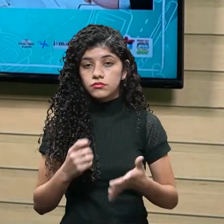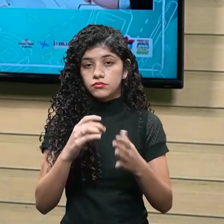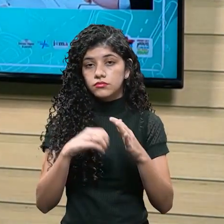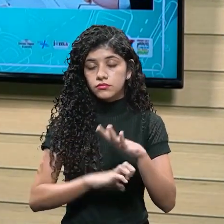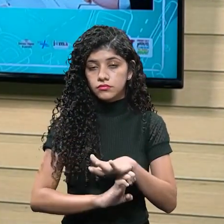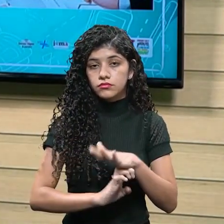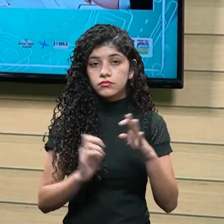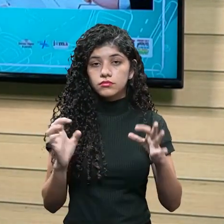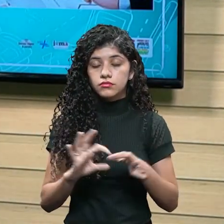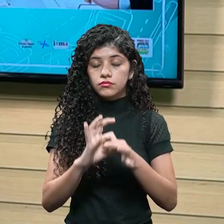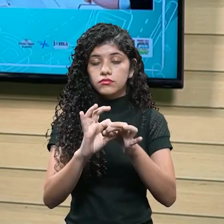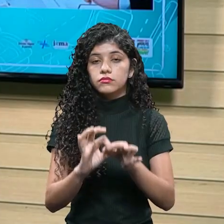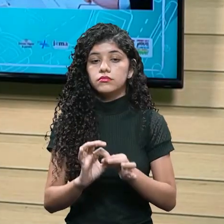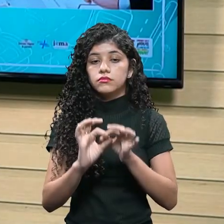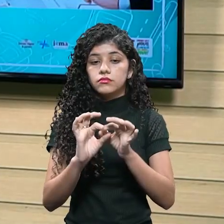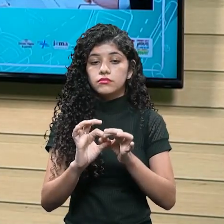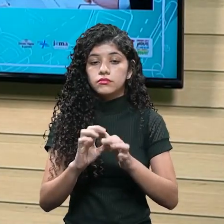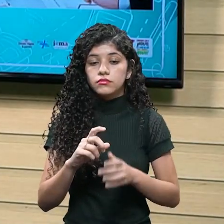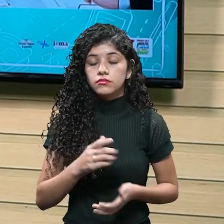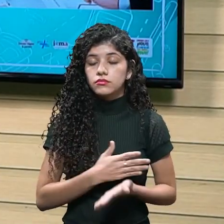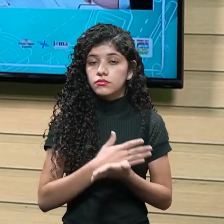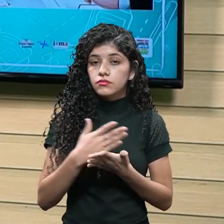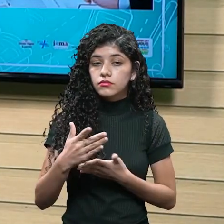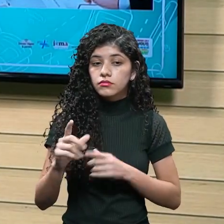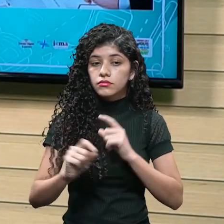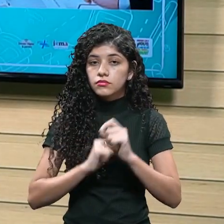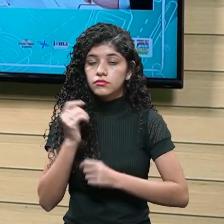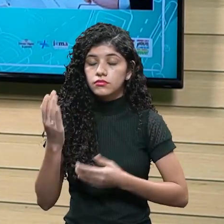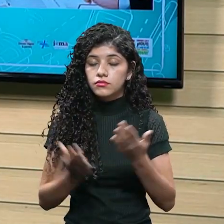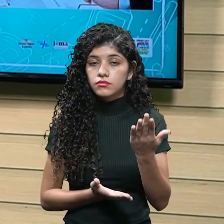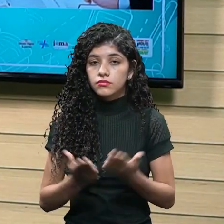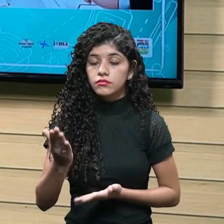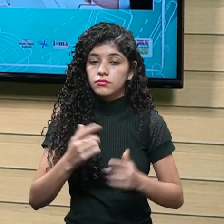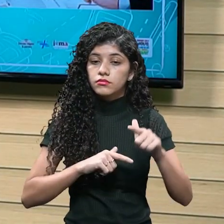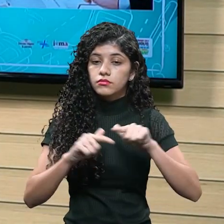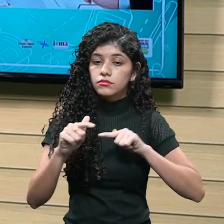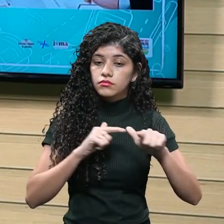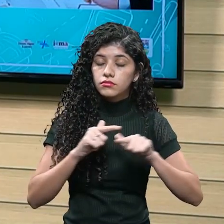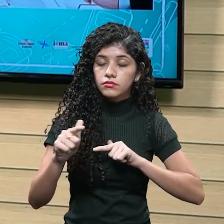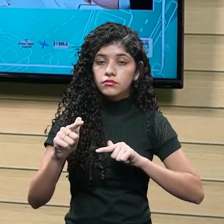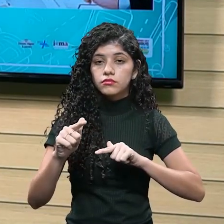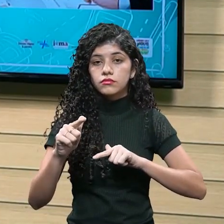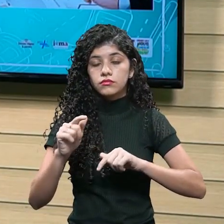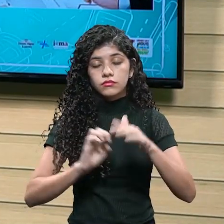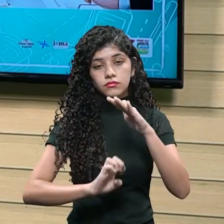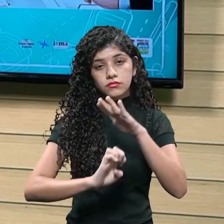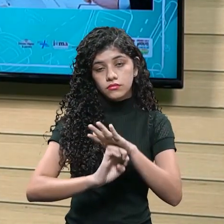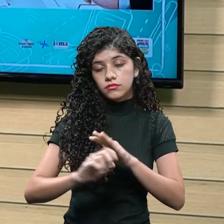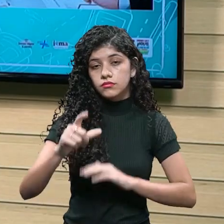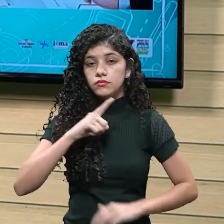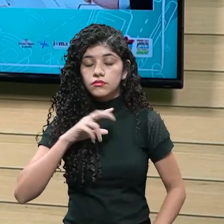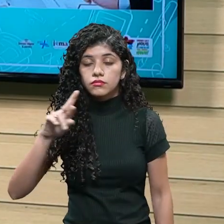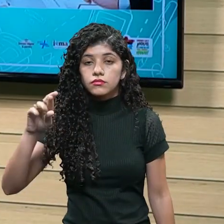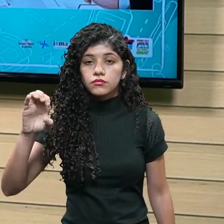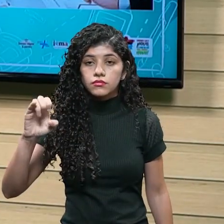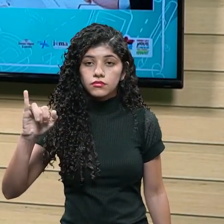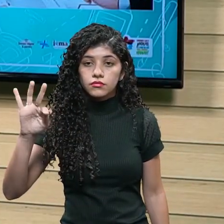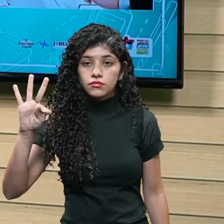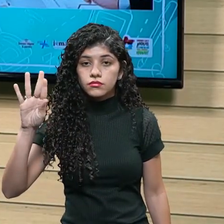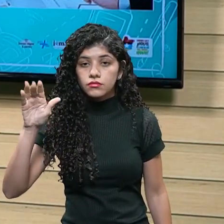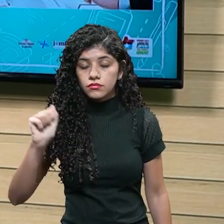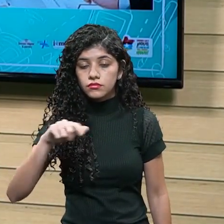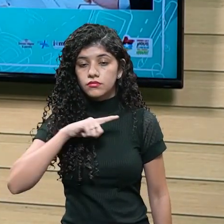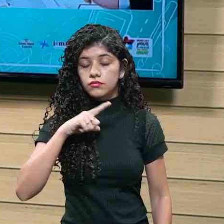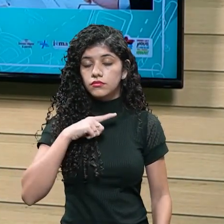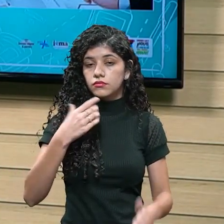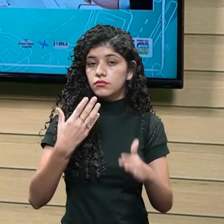do seu objeto social, ela começa a trabalhar como uma empresa, ela começa a ter receita, começa a ter